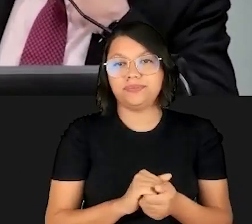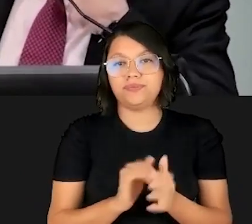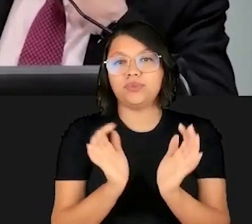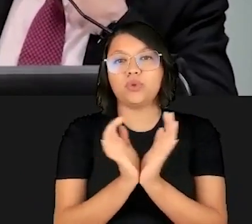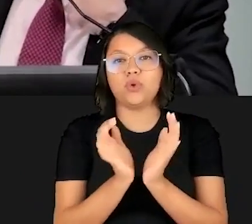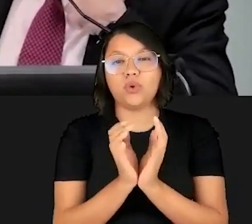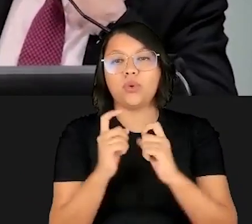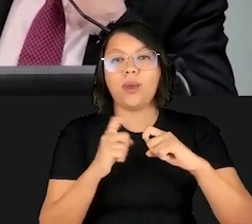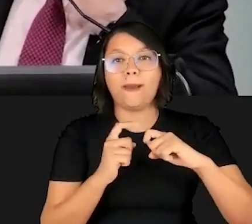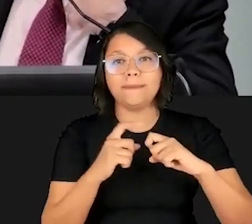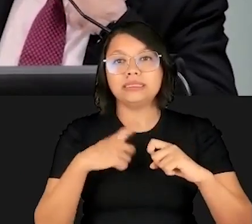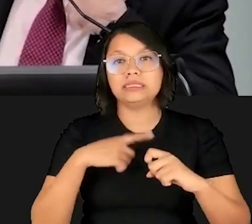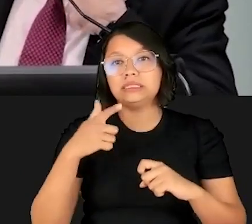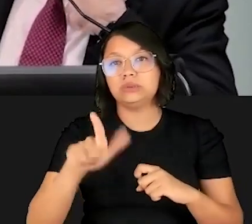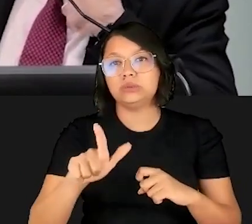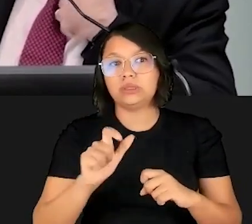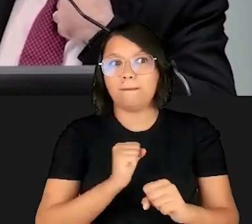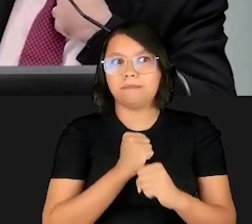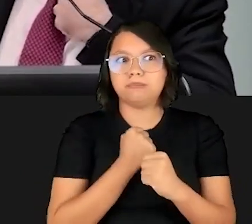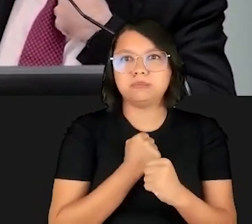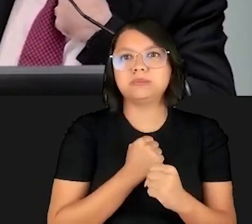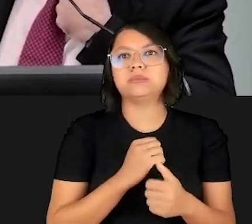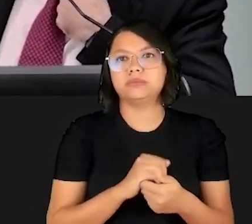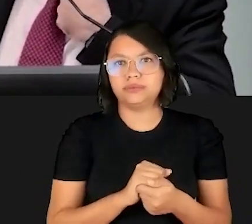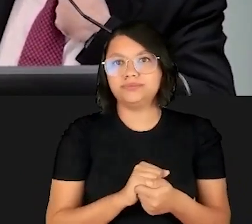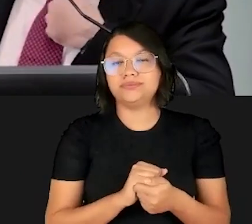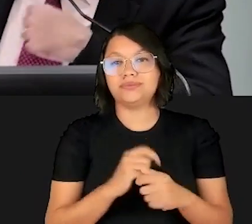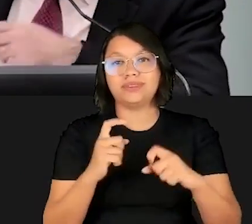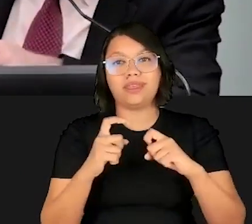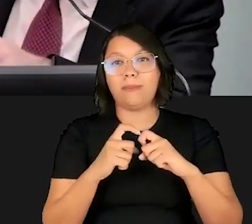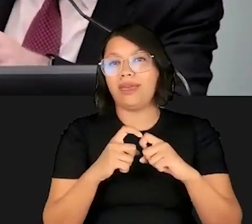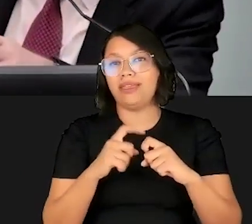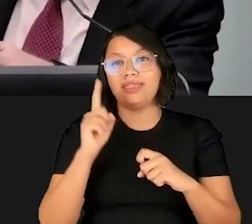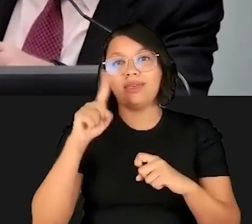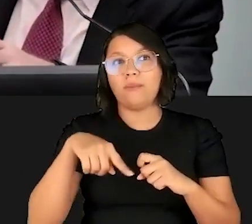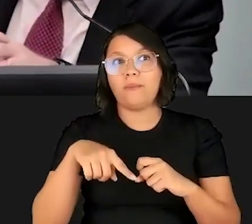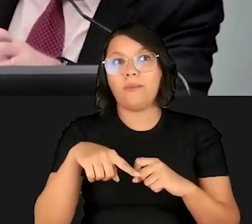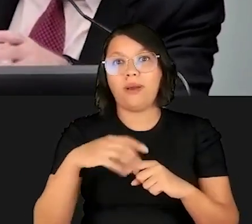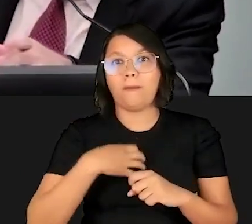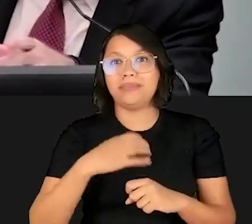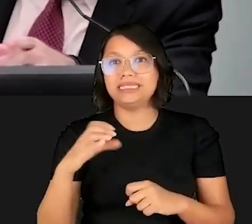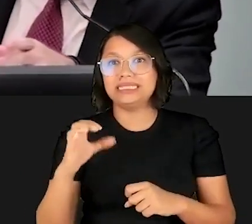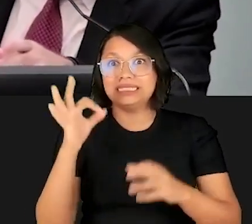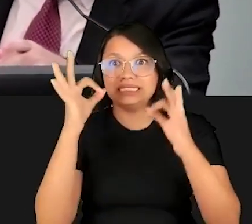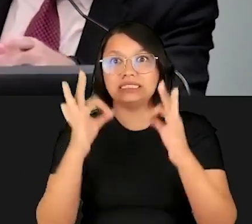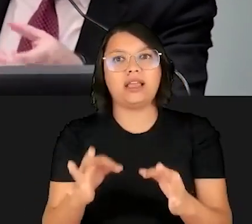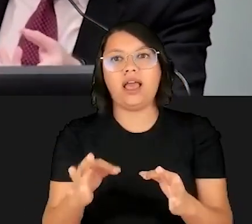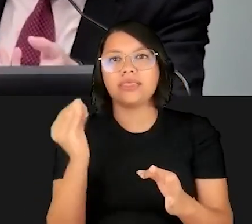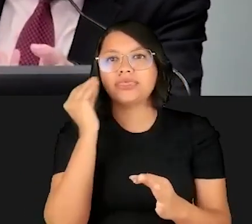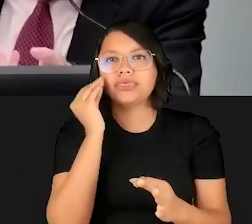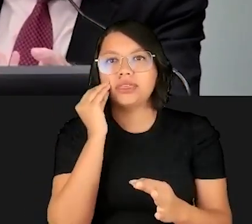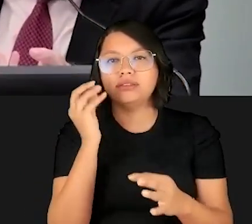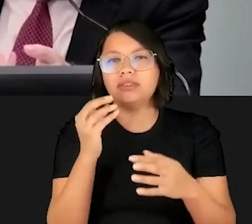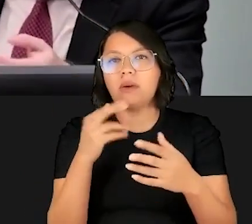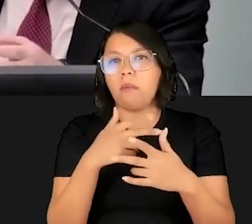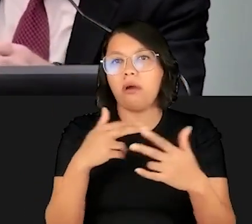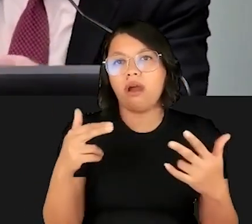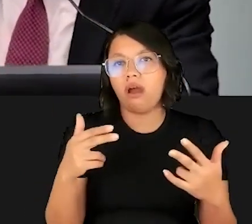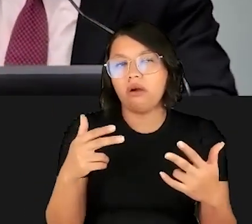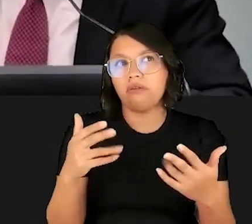médica também tem suas pressões, né? A medicina não é uma ciência exata. Às vezes você tenta algo que tem muito pouca chance de sucesso e